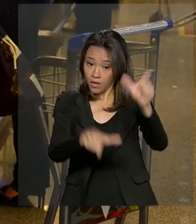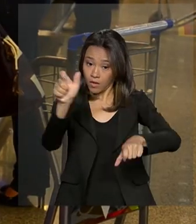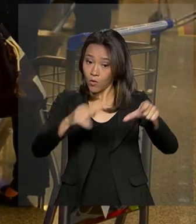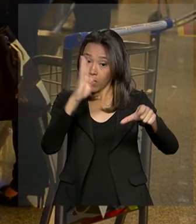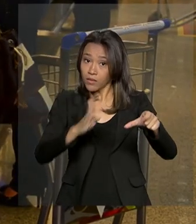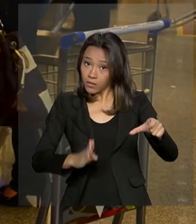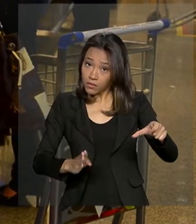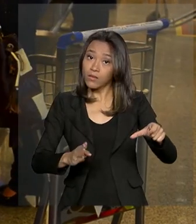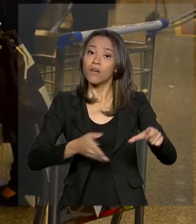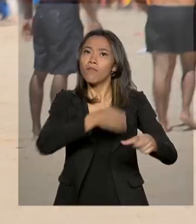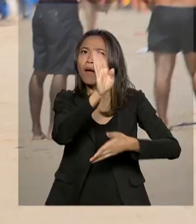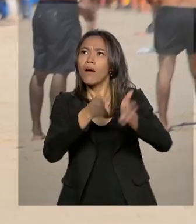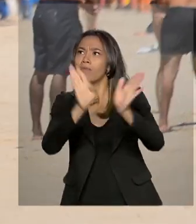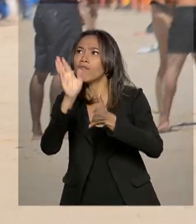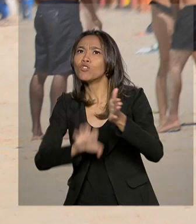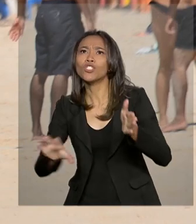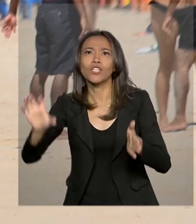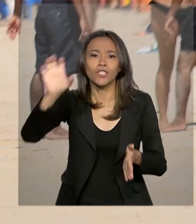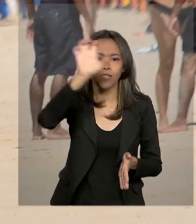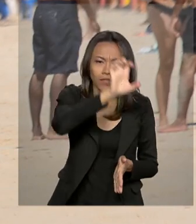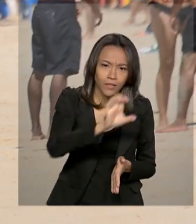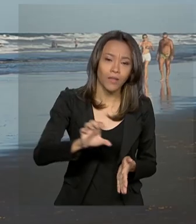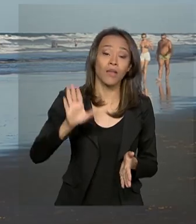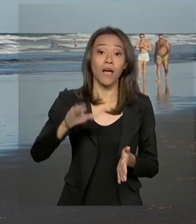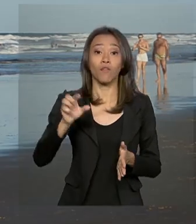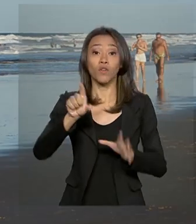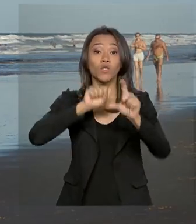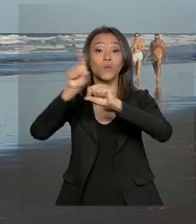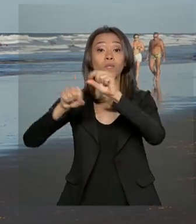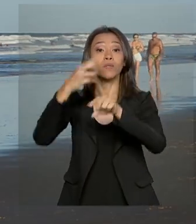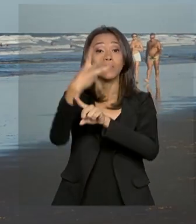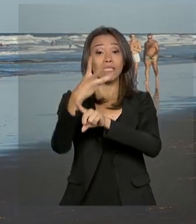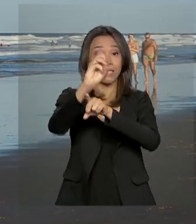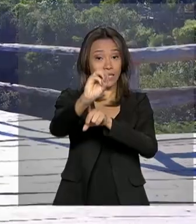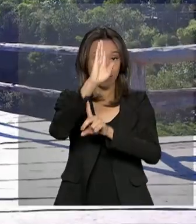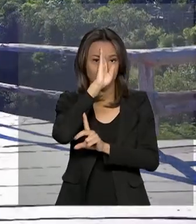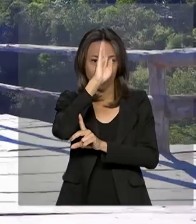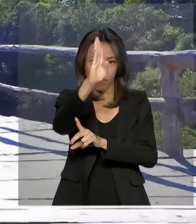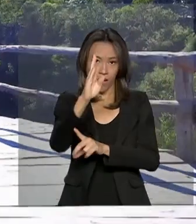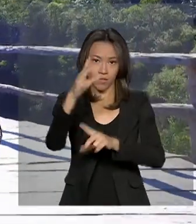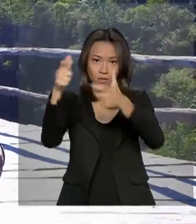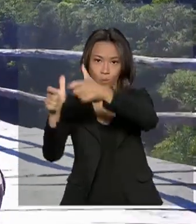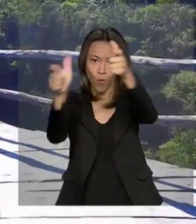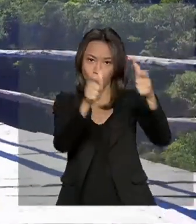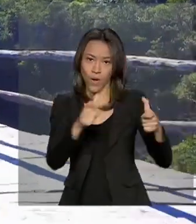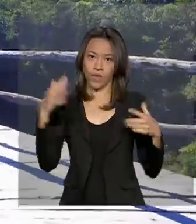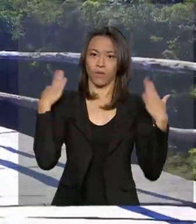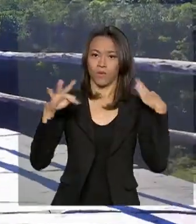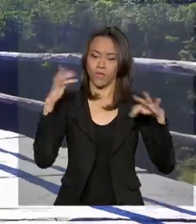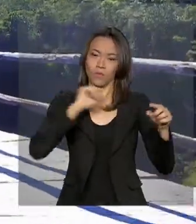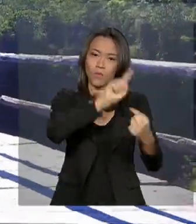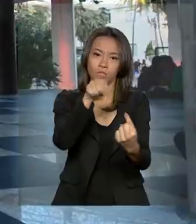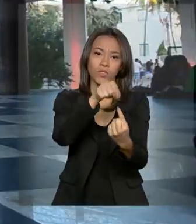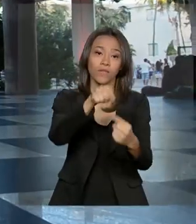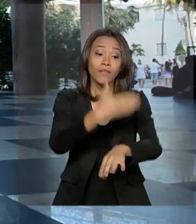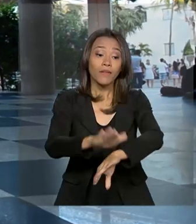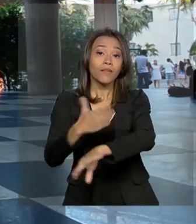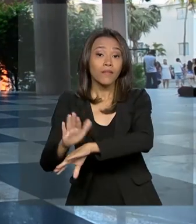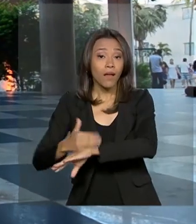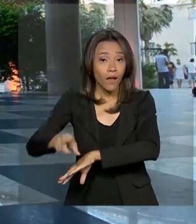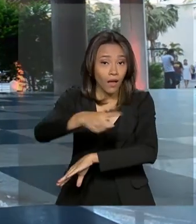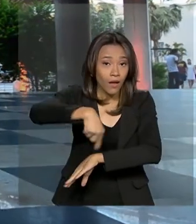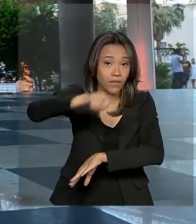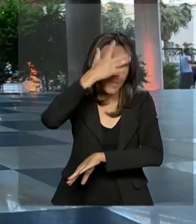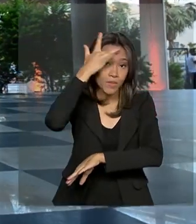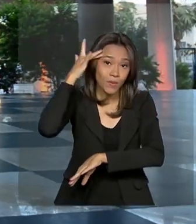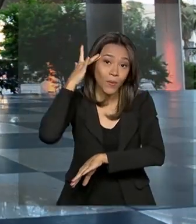país. Para isso, foram identificadas as 30 principais rotas do Brasil. A ideia é capacitar os profissionais e fazer o